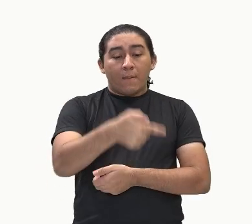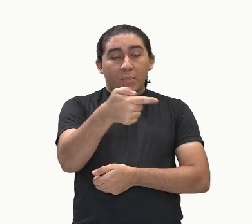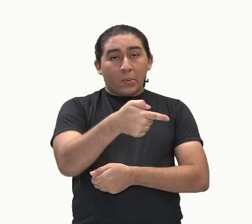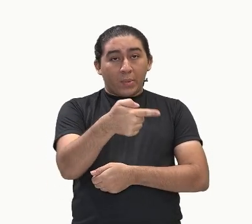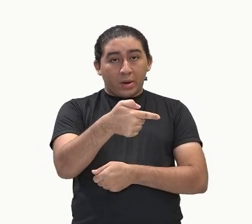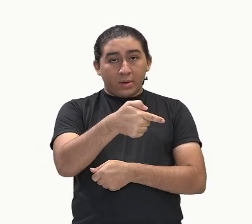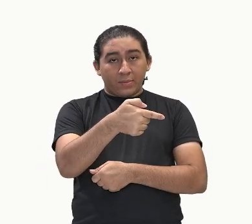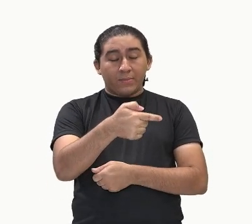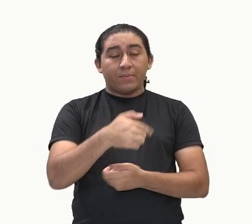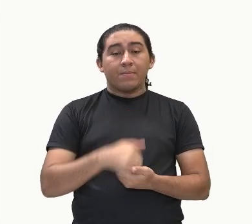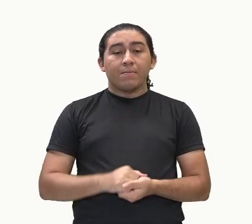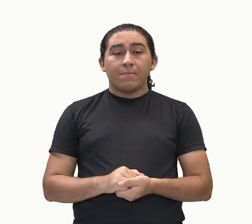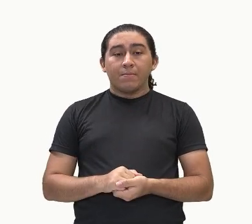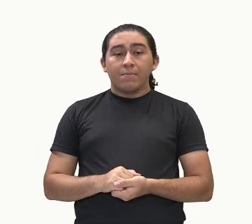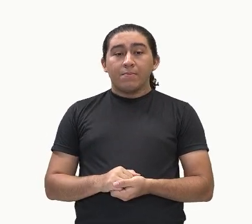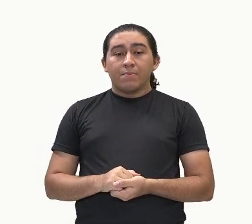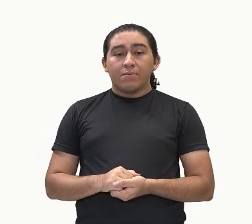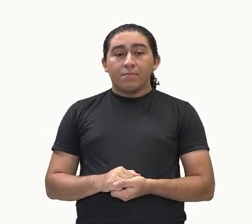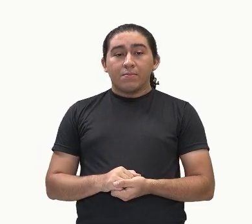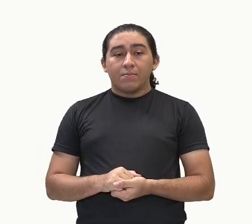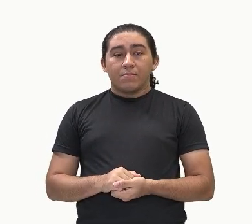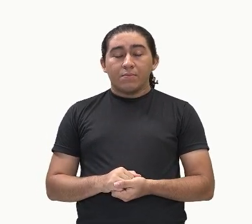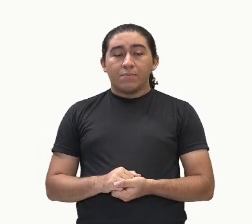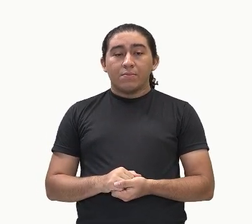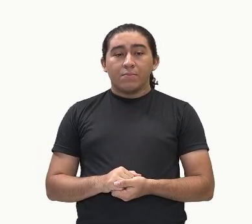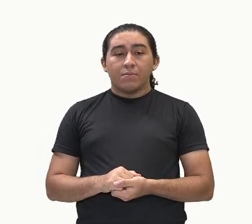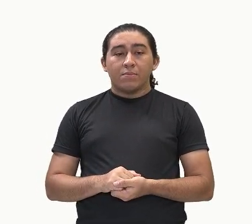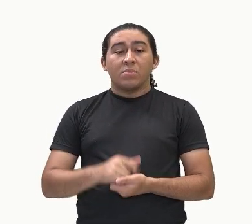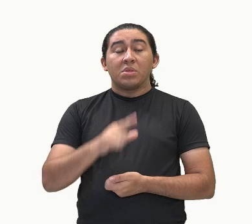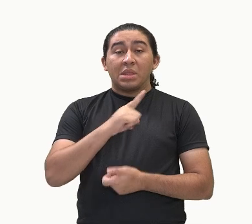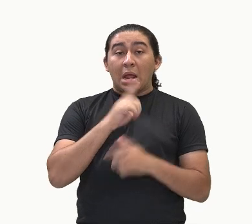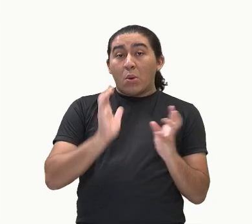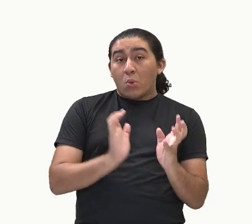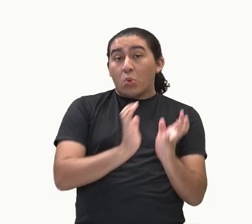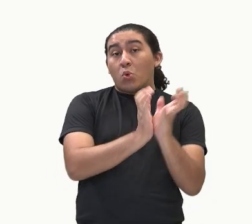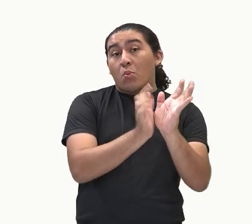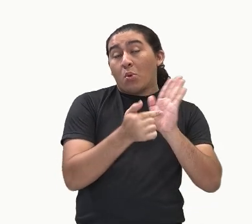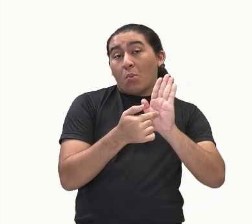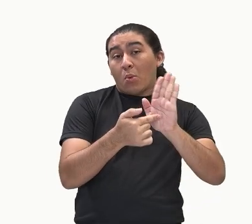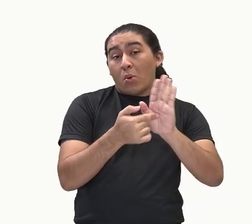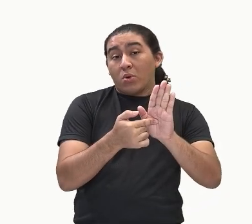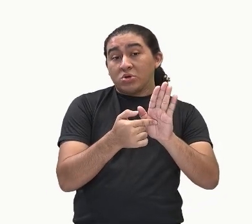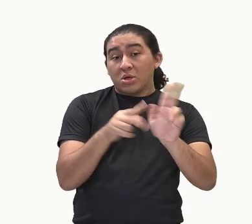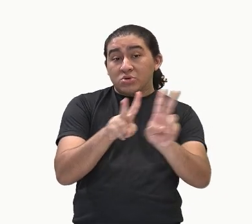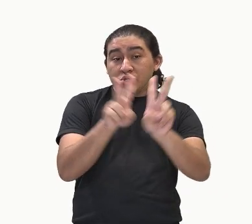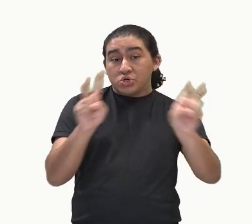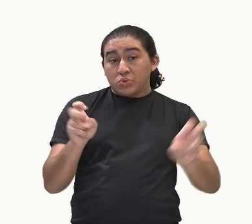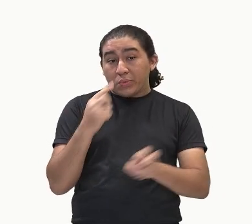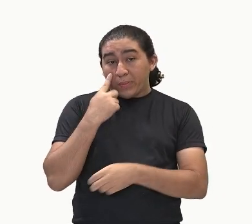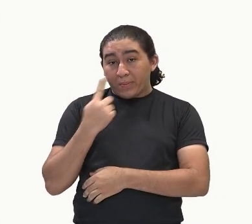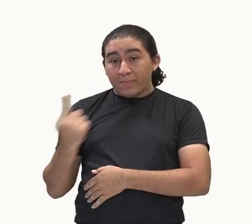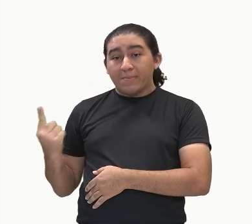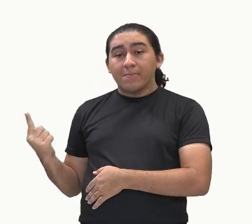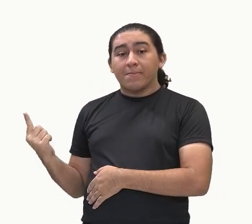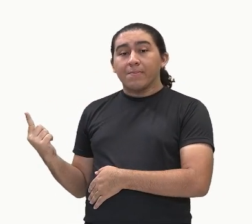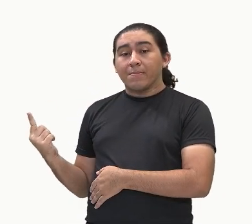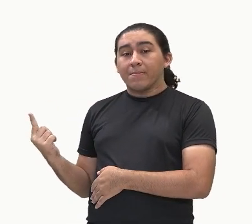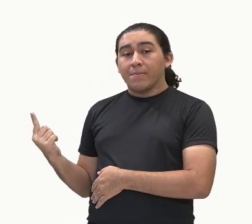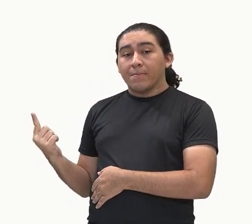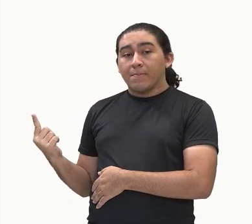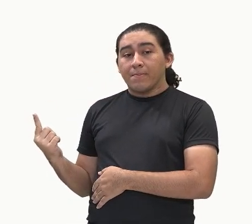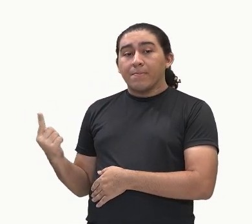QR Code, você vê o grupo trazendo ali o Varão Egoísta, do espetáculo